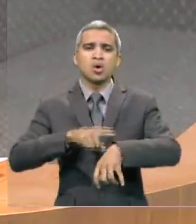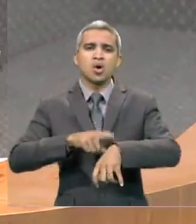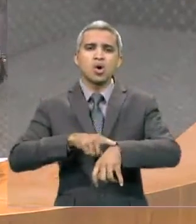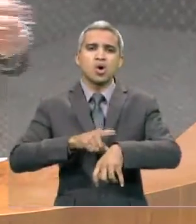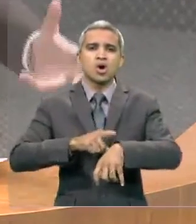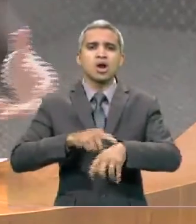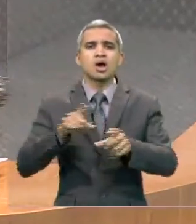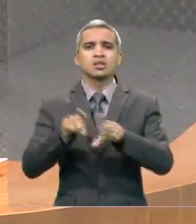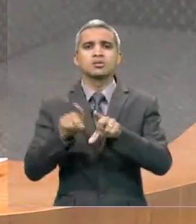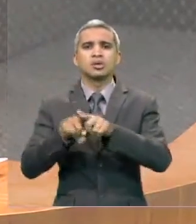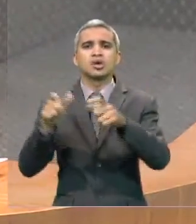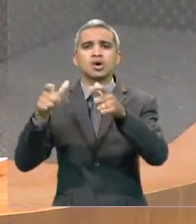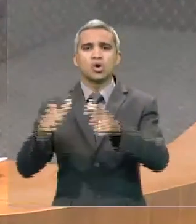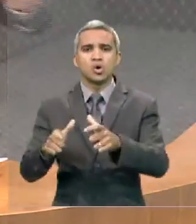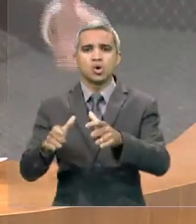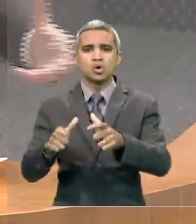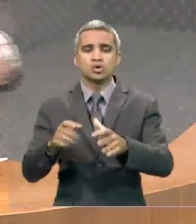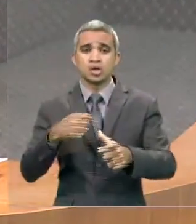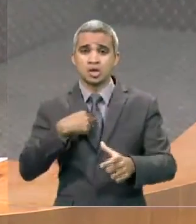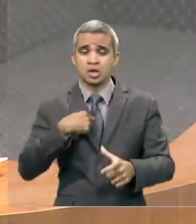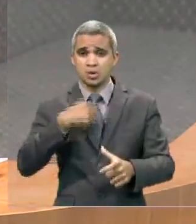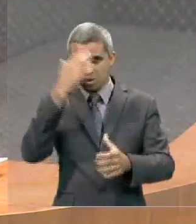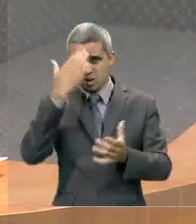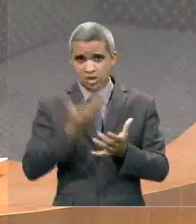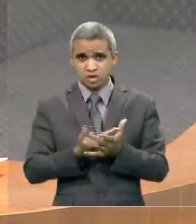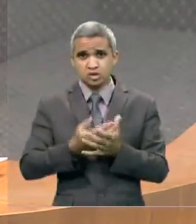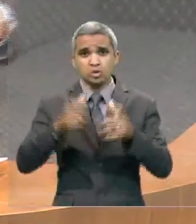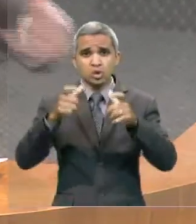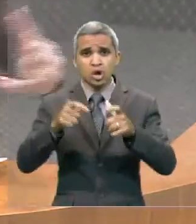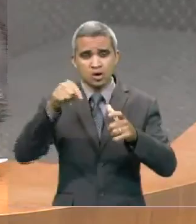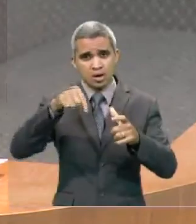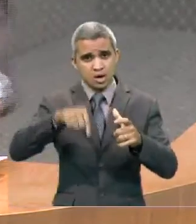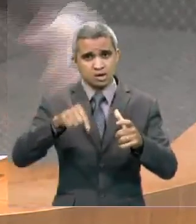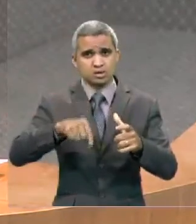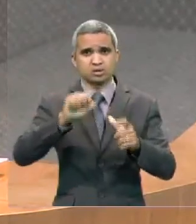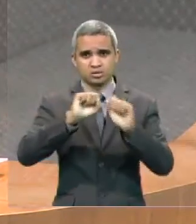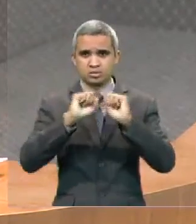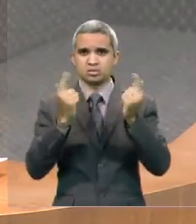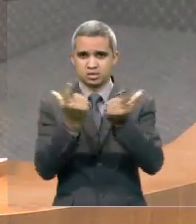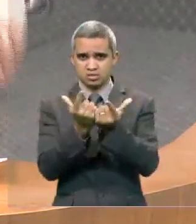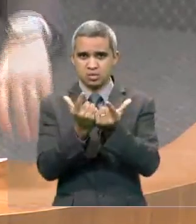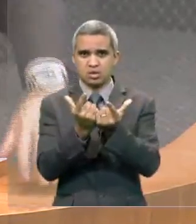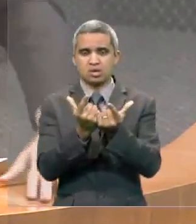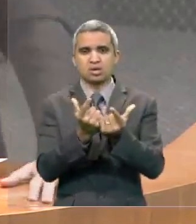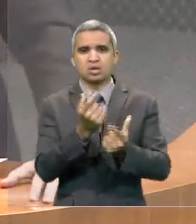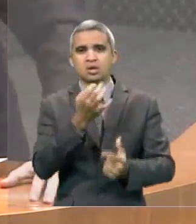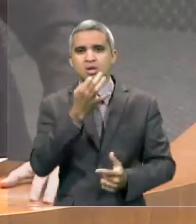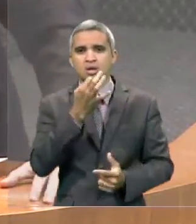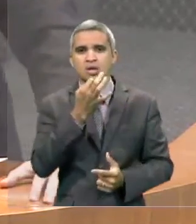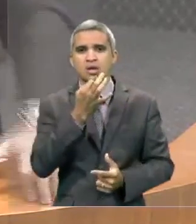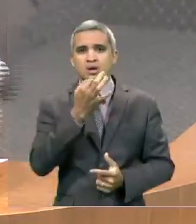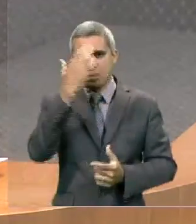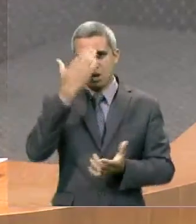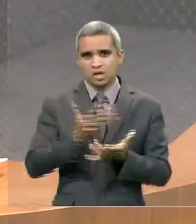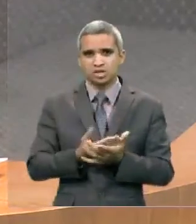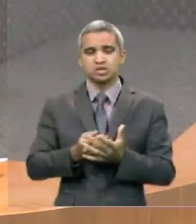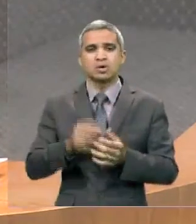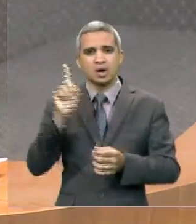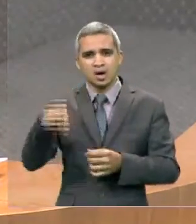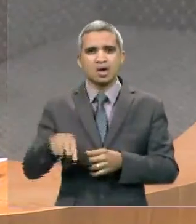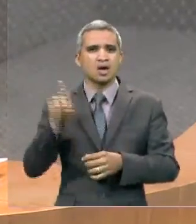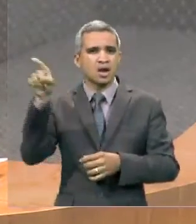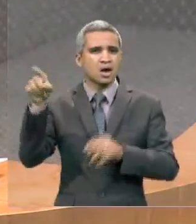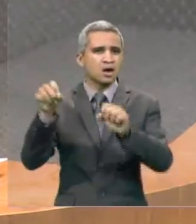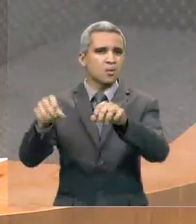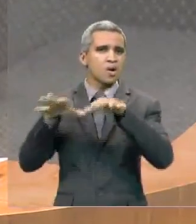o local. O local provavelmente vai ser aqui nesta Assembleia Legislativa, provavelmente no auditório do Complexo de Comunicação, para que a gente